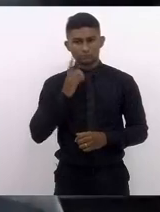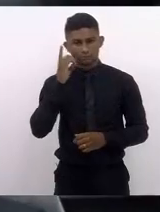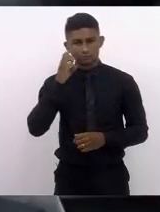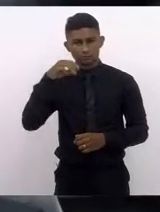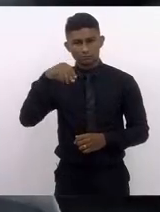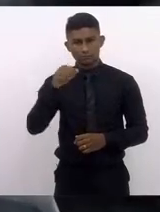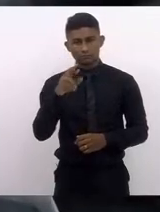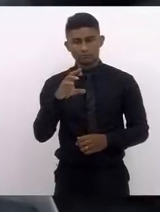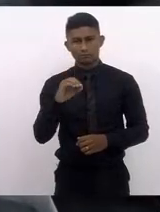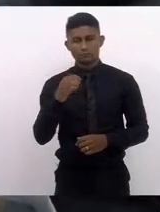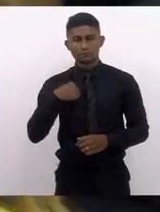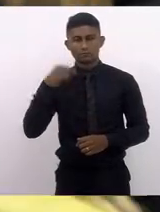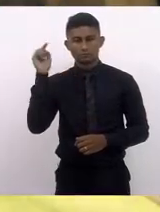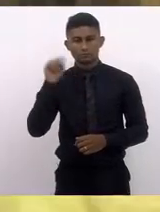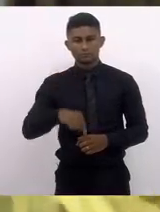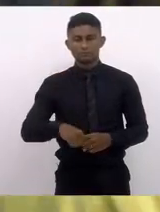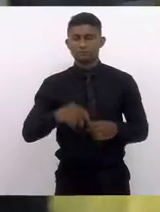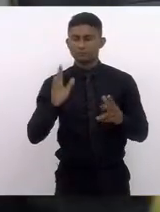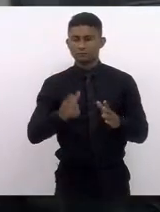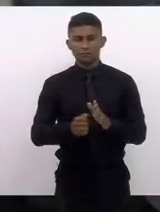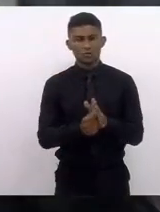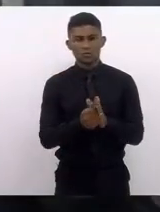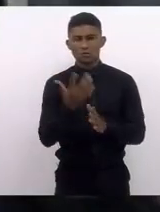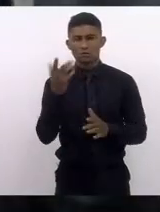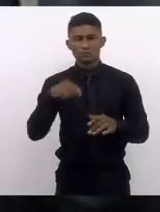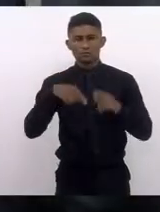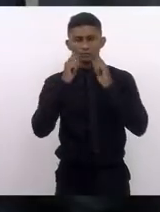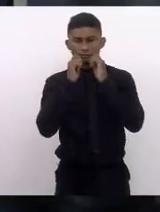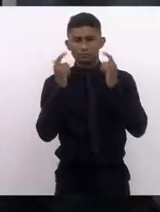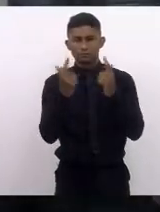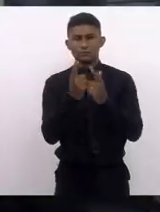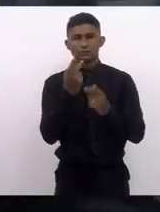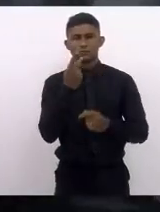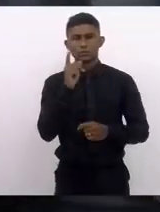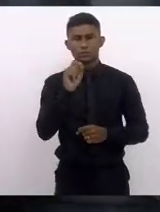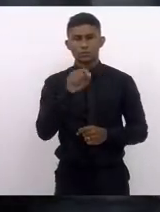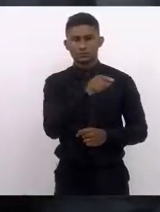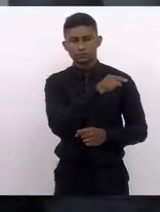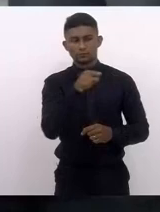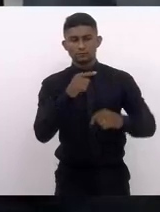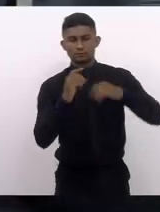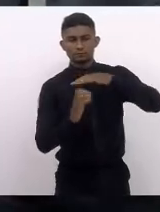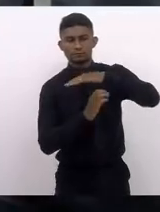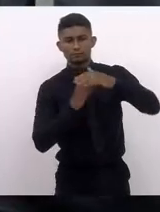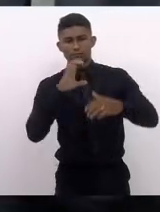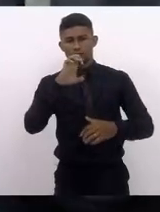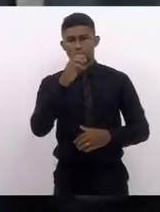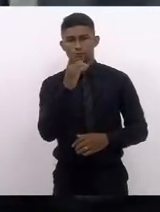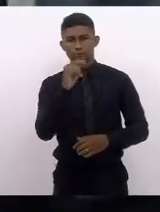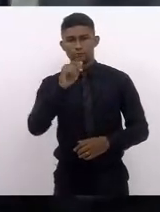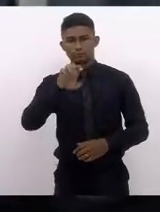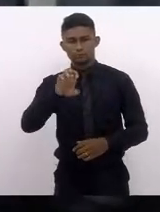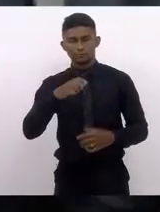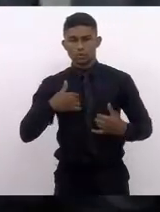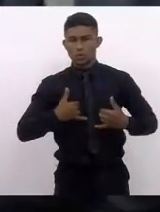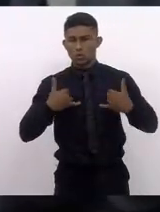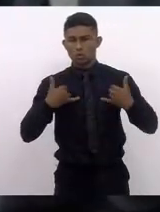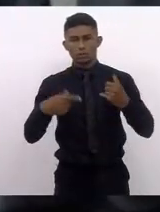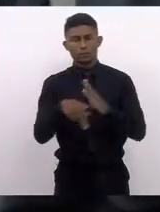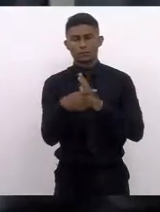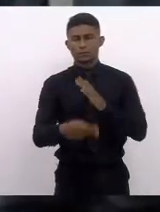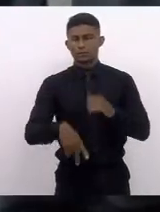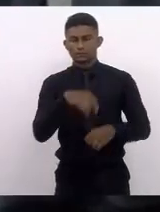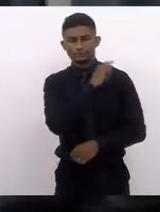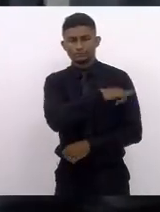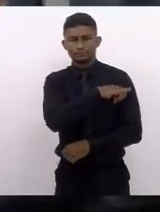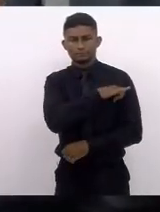inúmeras vezes aqui no plenário eu afirmei que a Cedae é um orgulho e o patrimônio do Rio de Janeiro eu não me referi